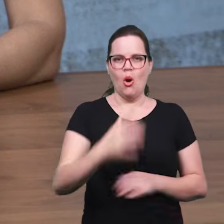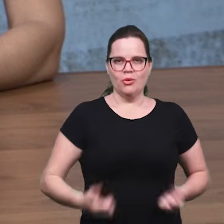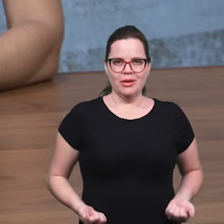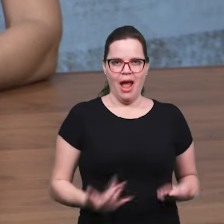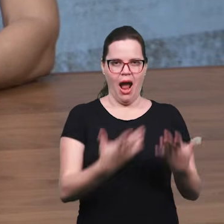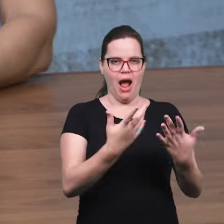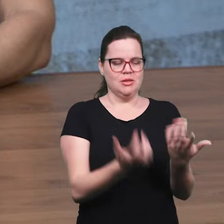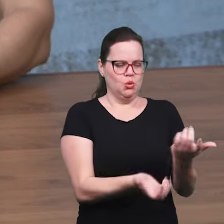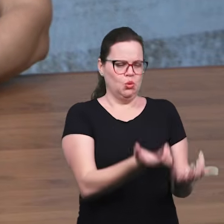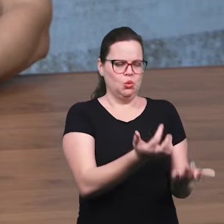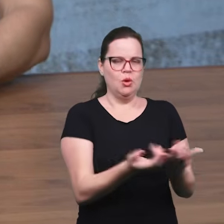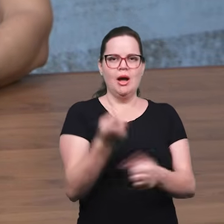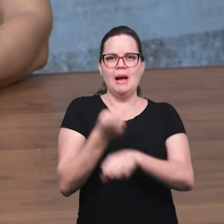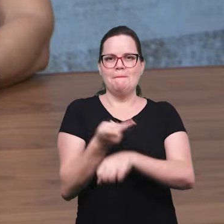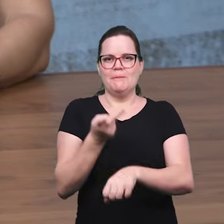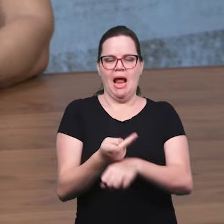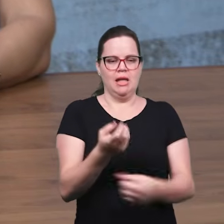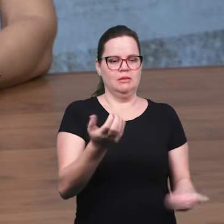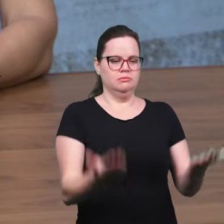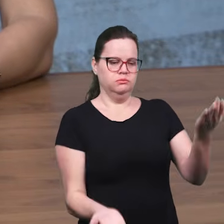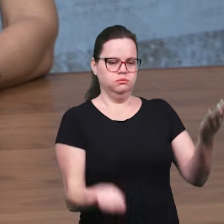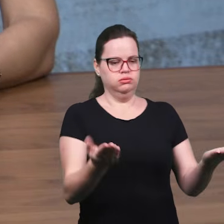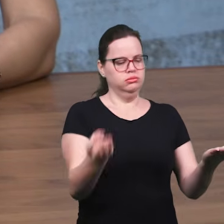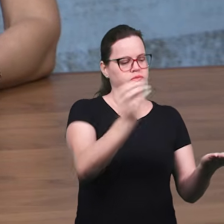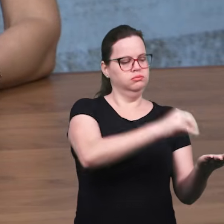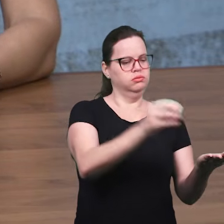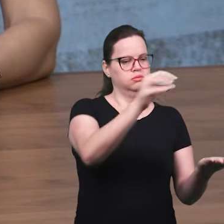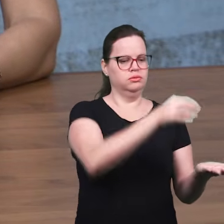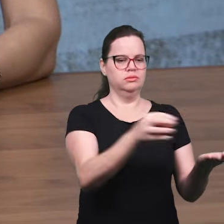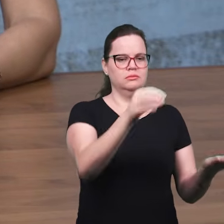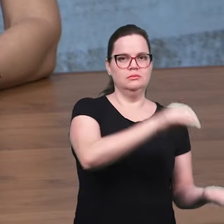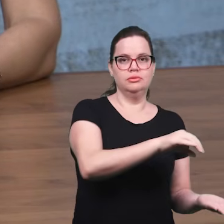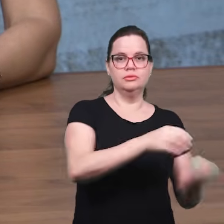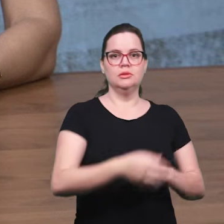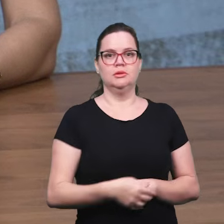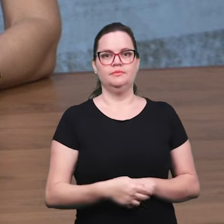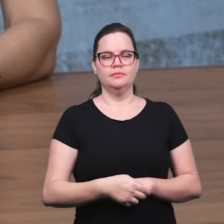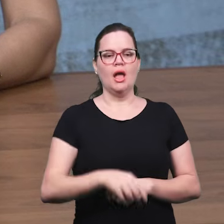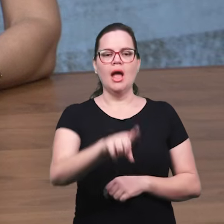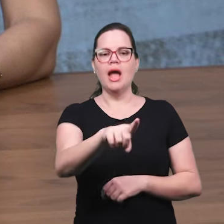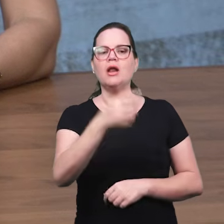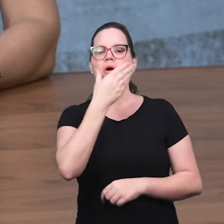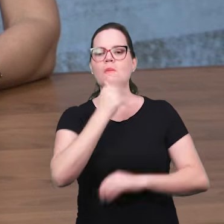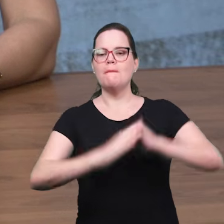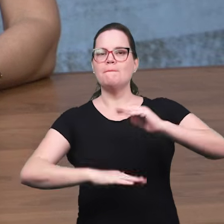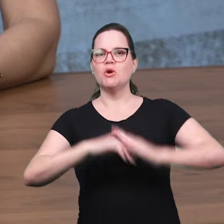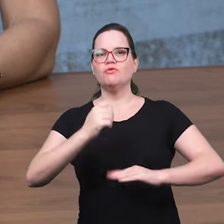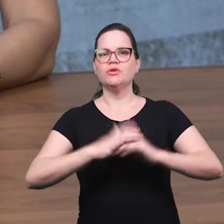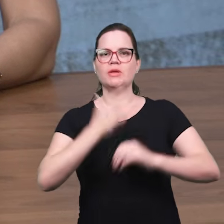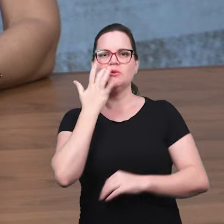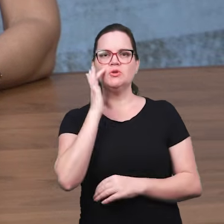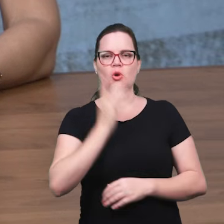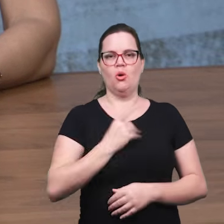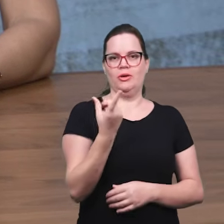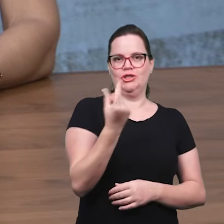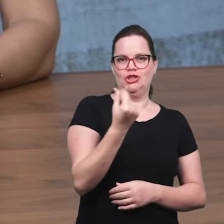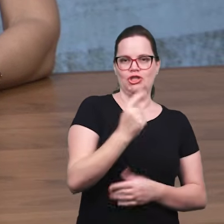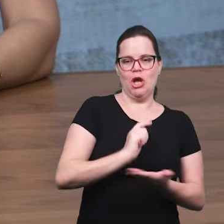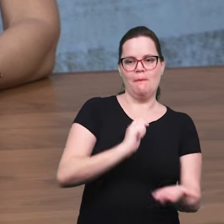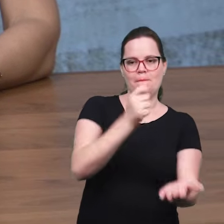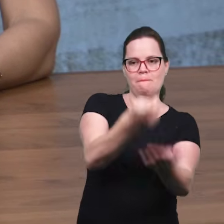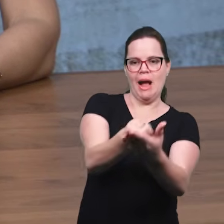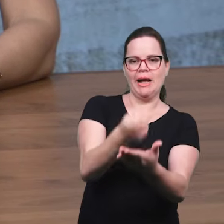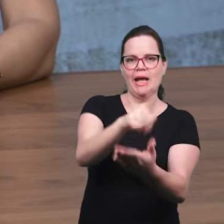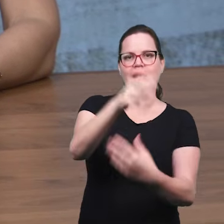e pesam a prata nas balanças. Assalariam o ourives e ele faz um Deus, e